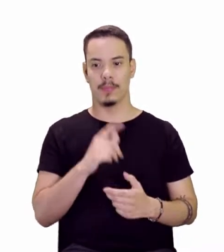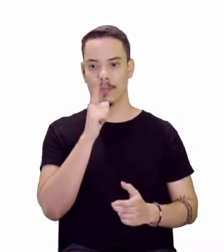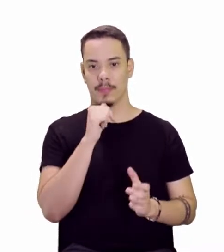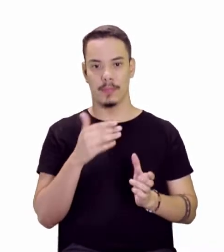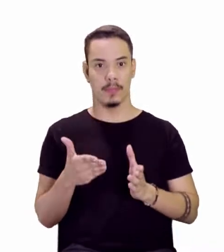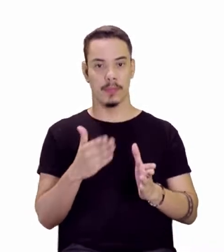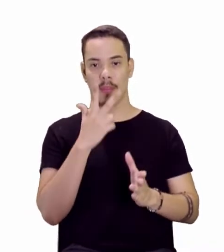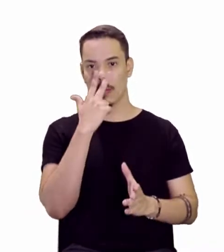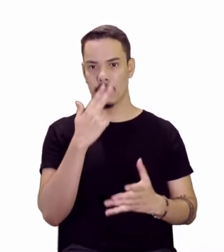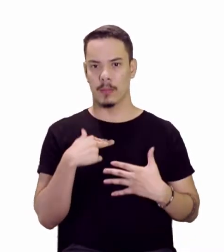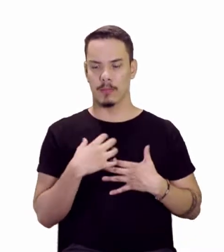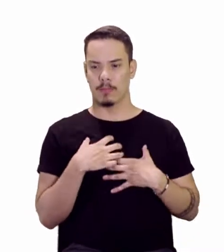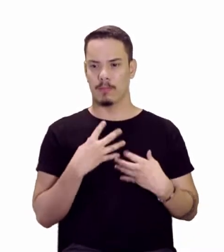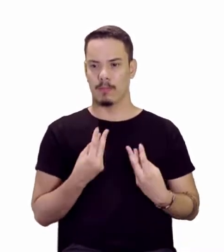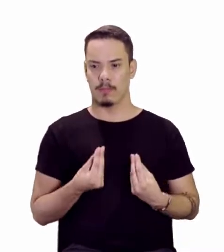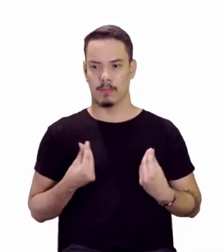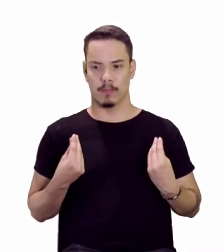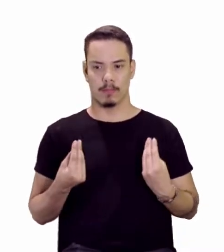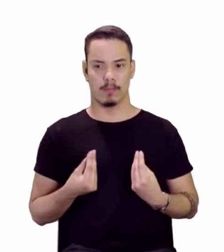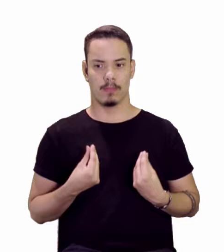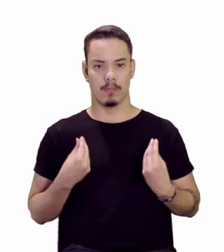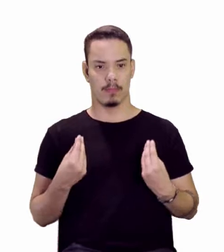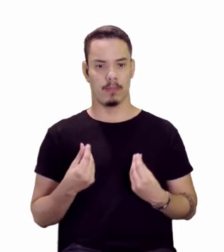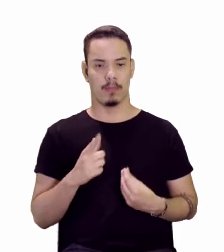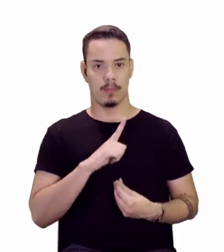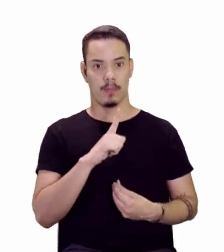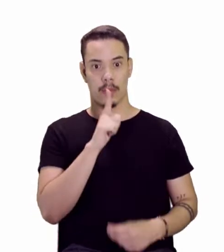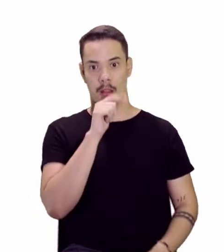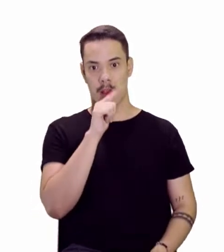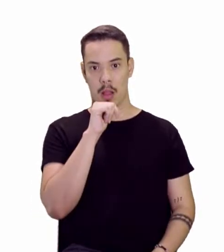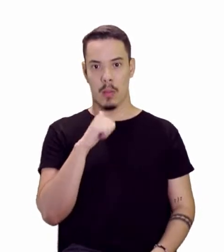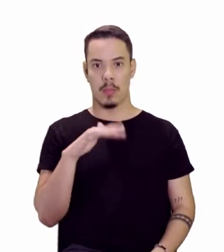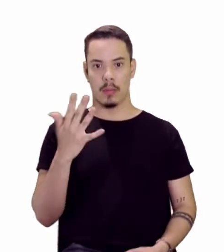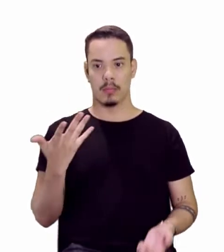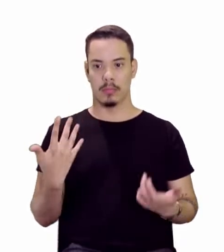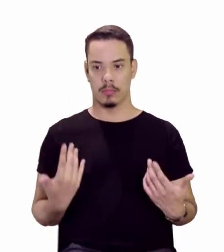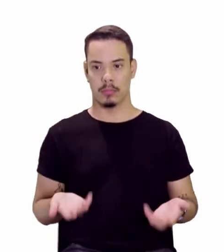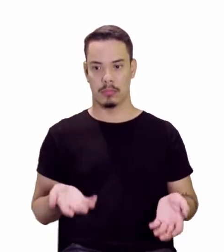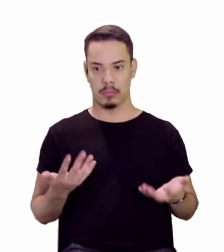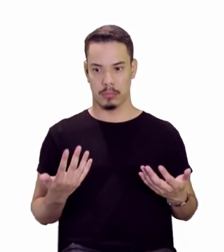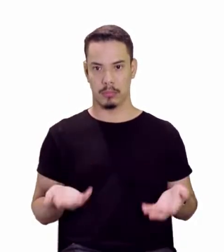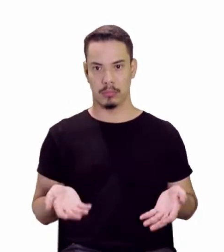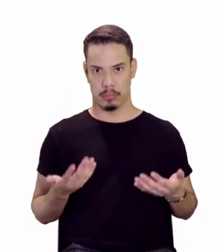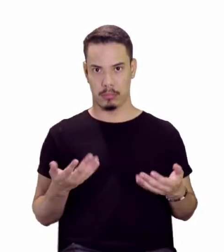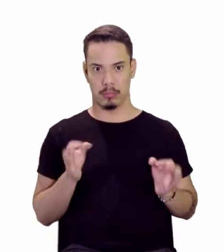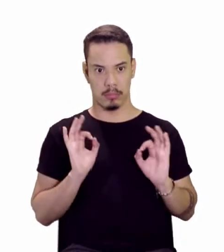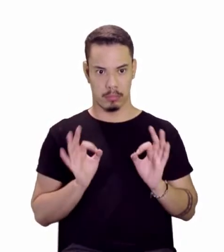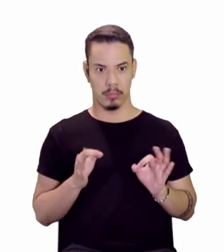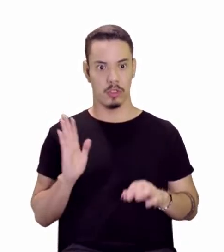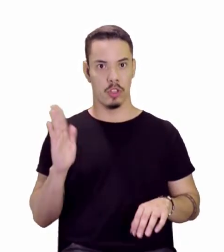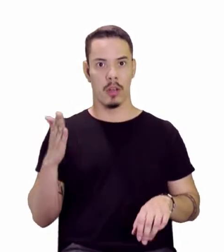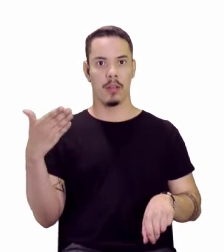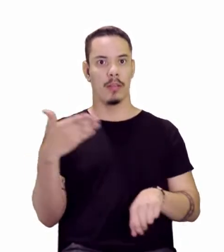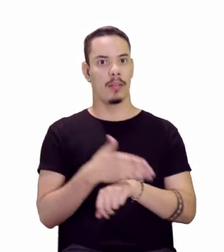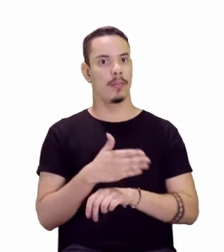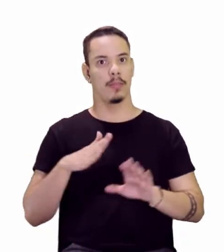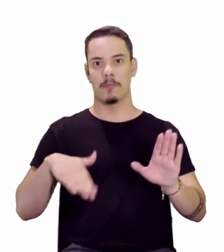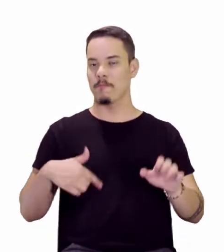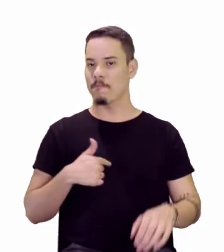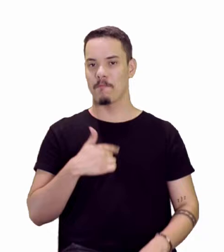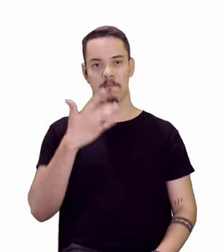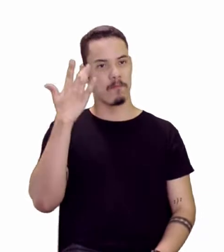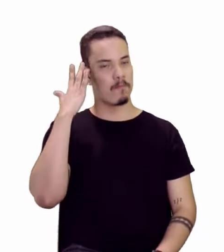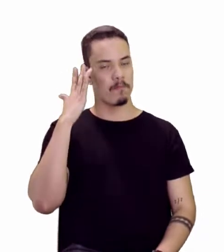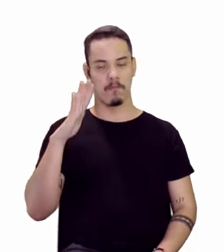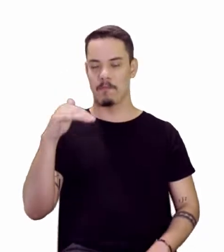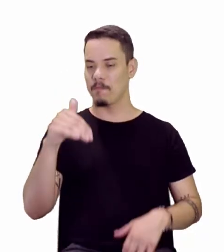incrível sensação de que o que está mergulhado na água fica mais leve? Eu já entrei em piscina, não sei